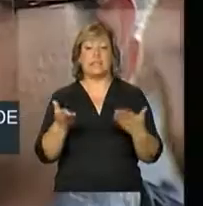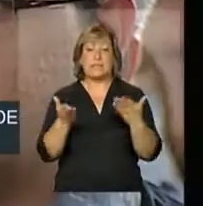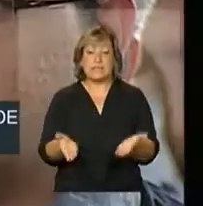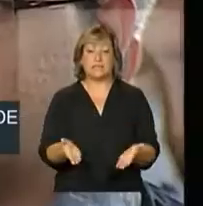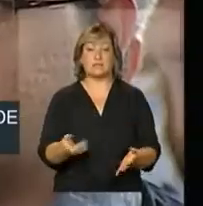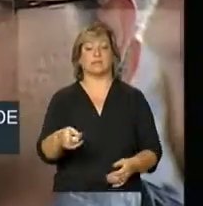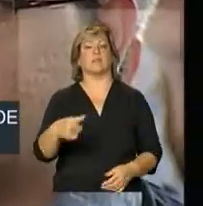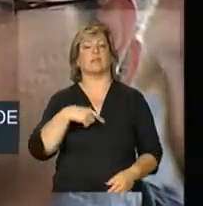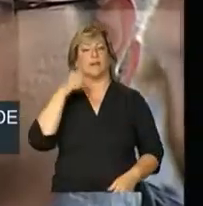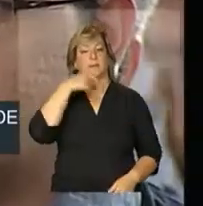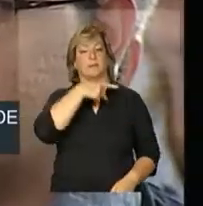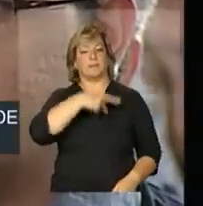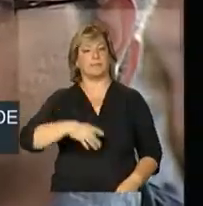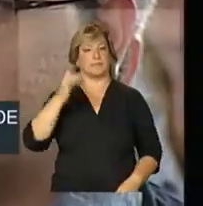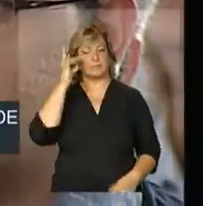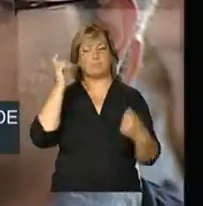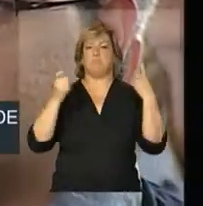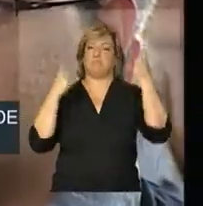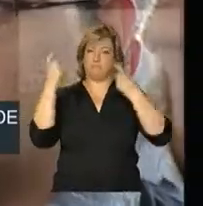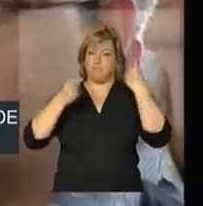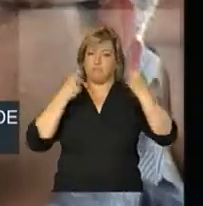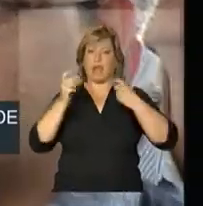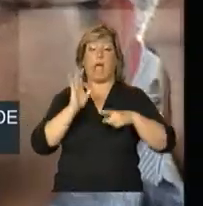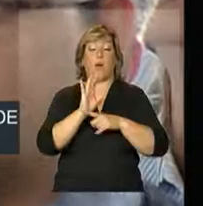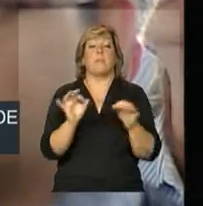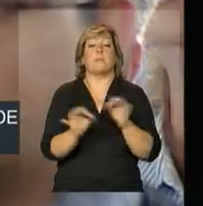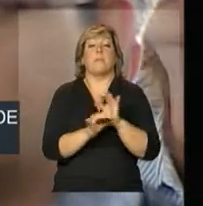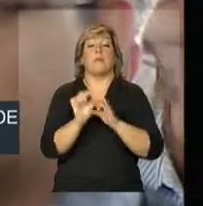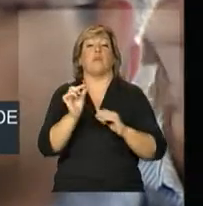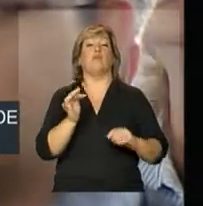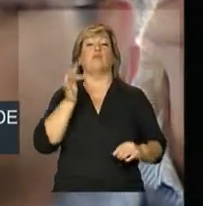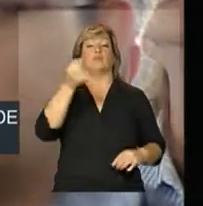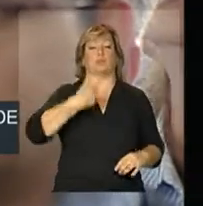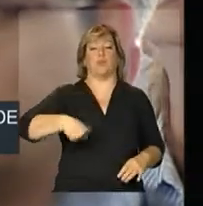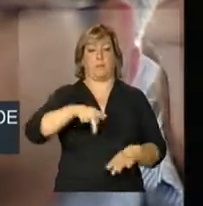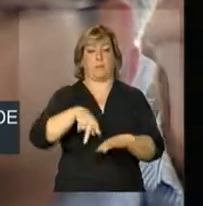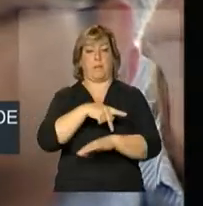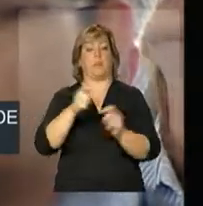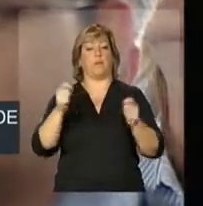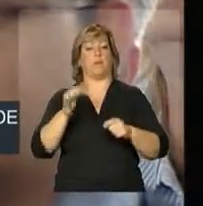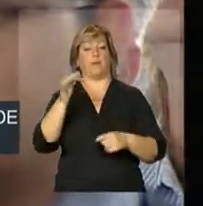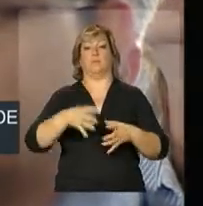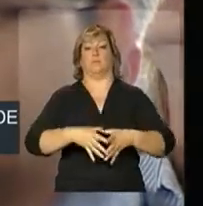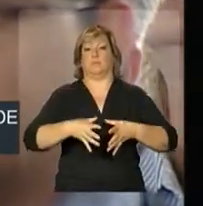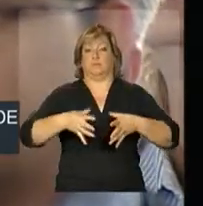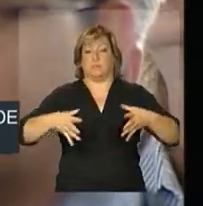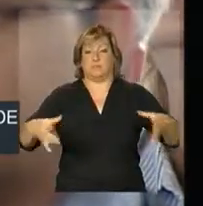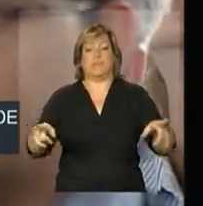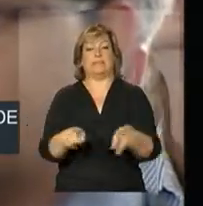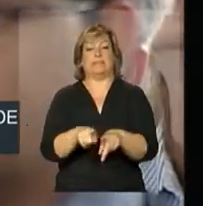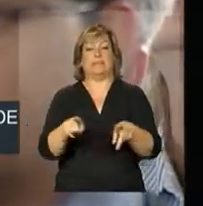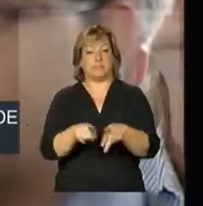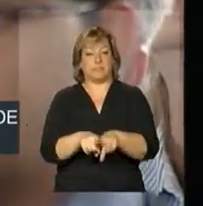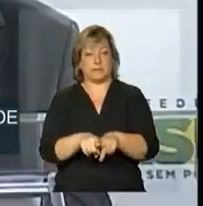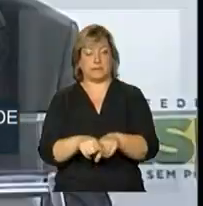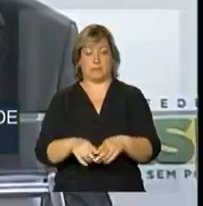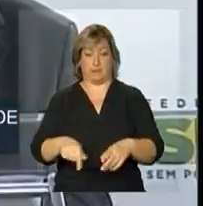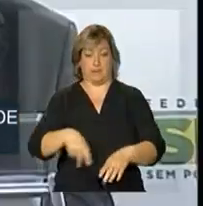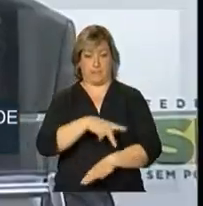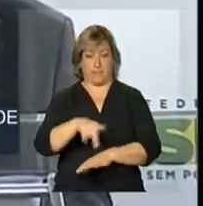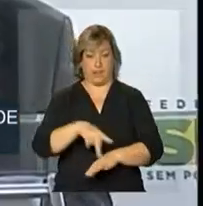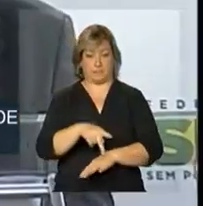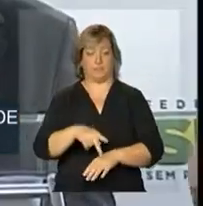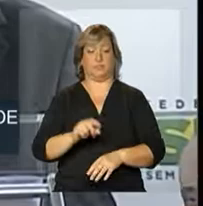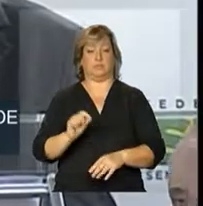no sentido de preparar o nosso país para um futuro onde o Brasil vai crescer, e em um Brasil crescendo